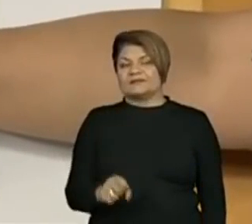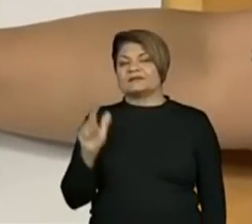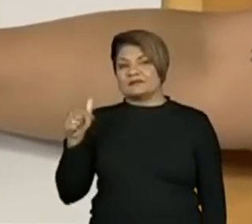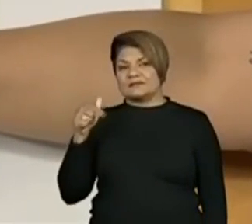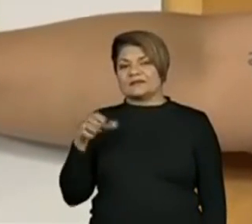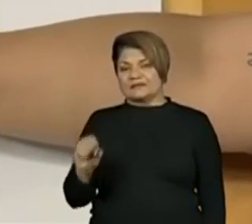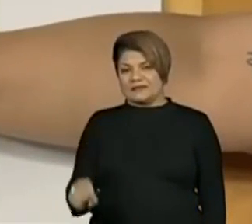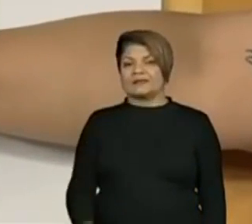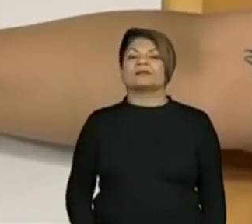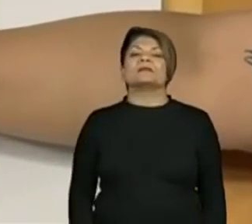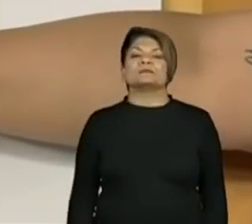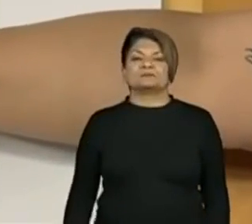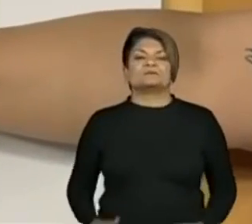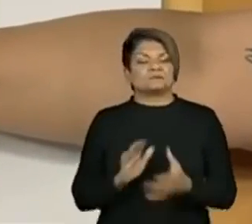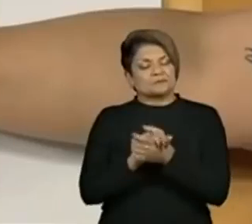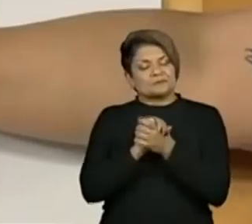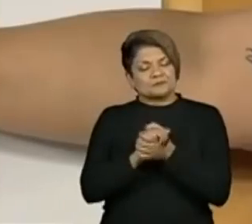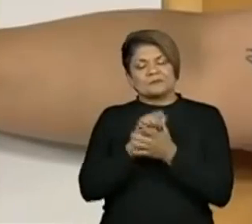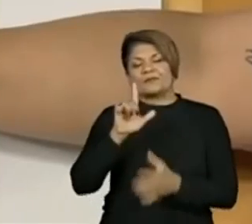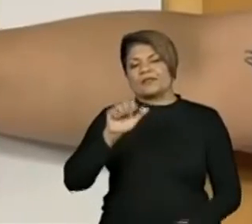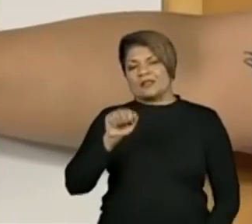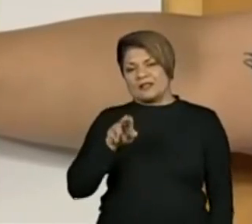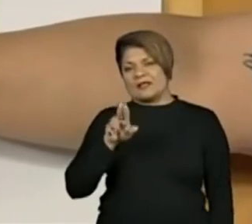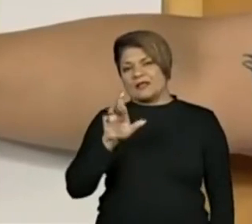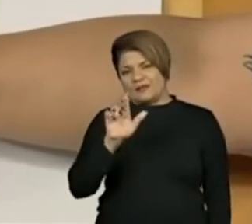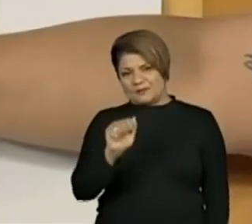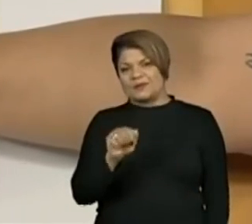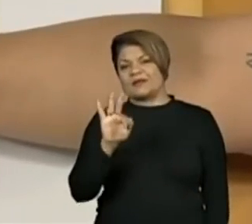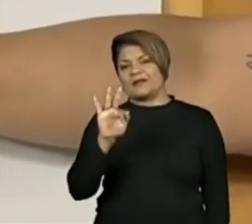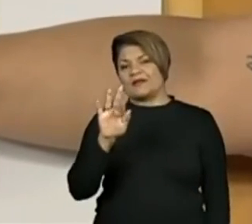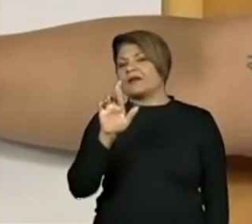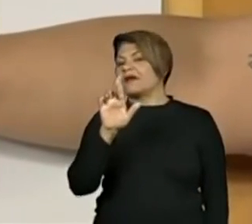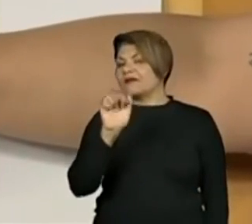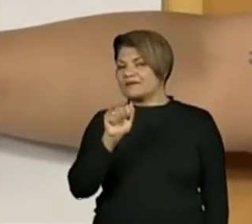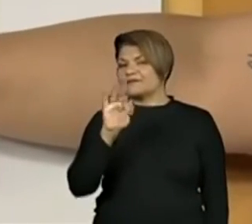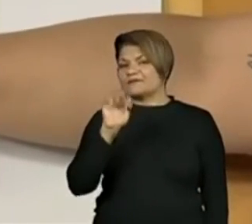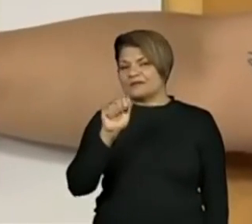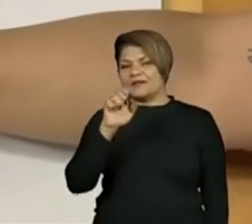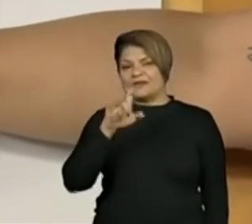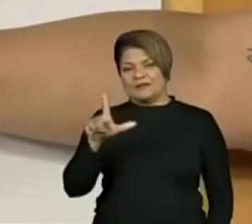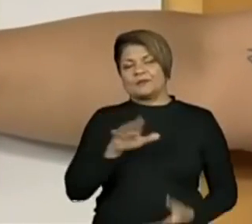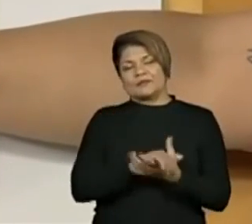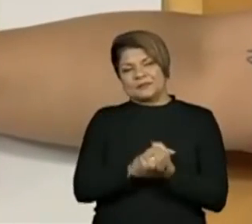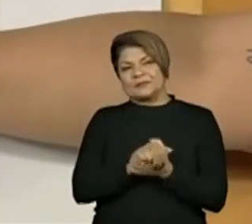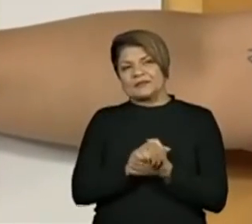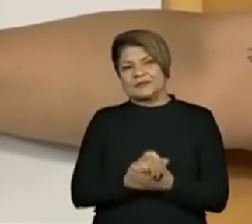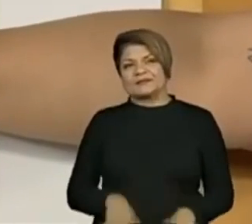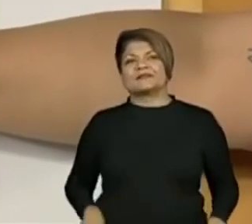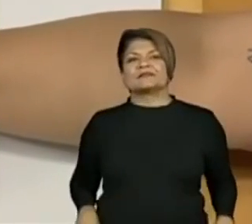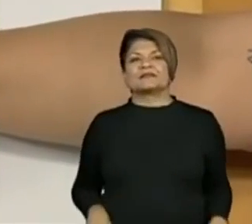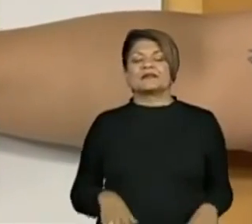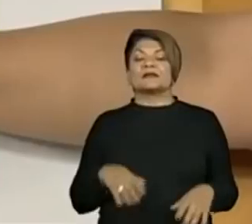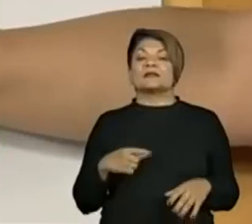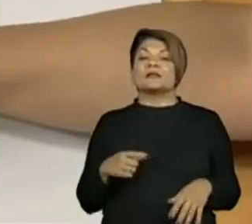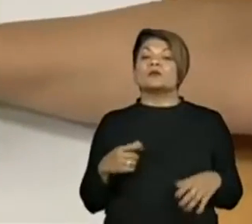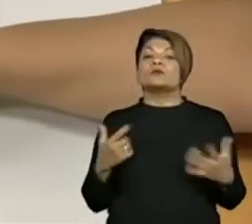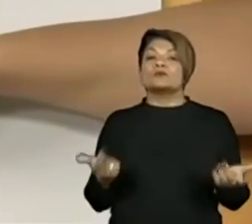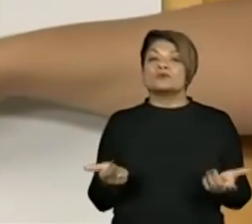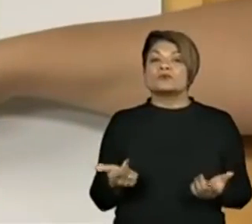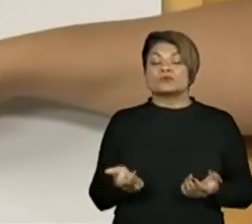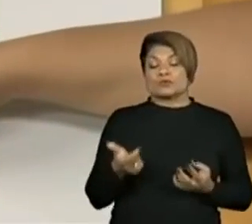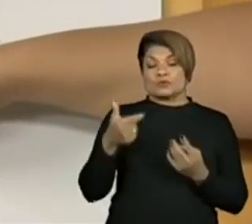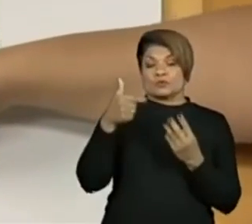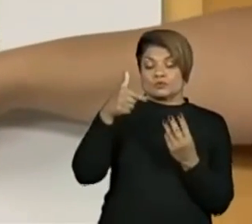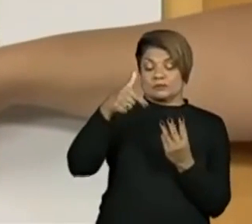Parabéns, Eloá e Laura. Rafael e também. No 79, ele vale 70. E no 742,